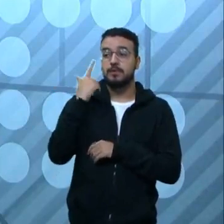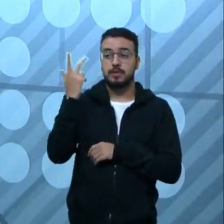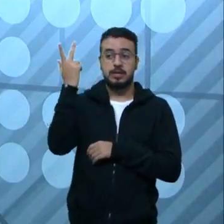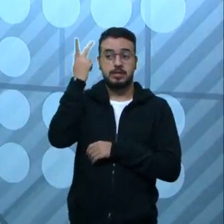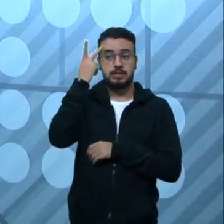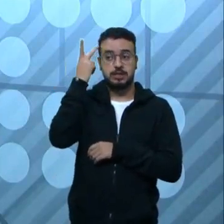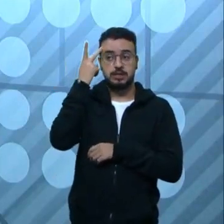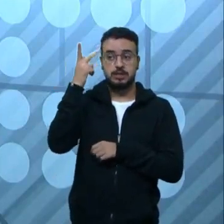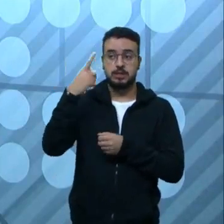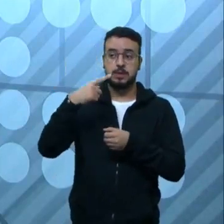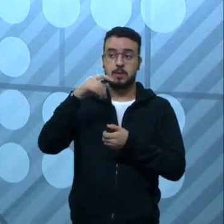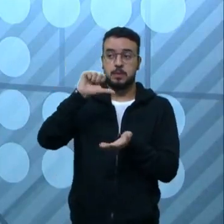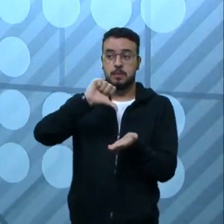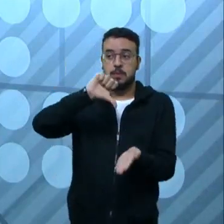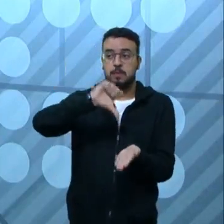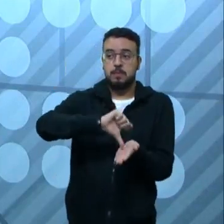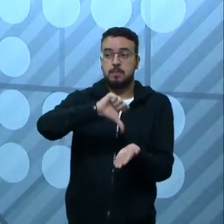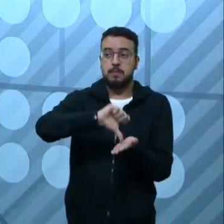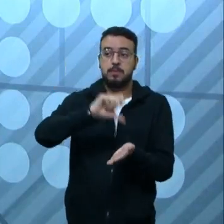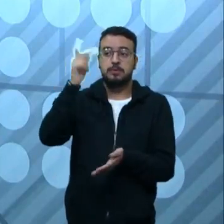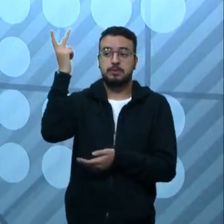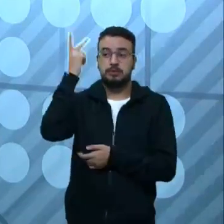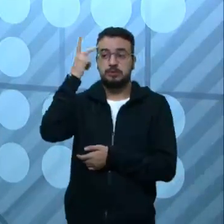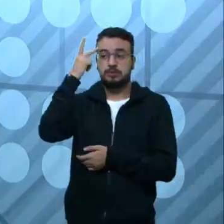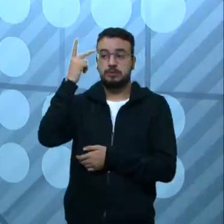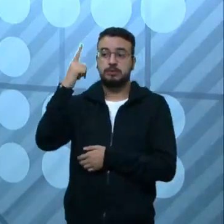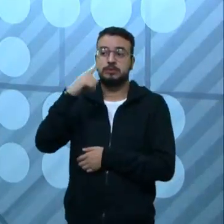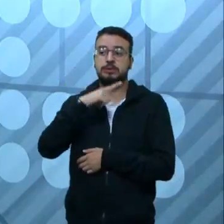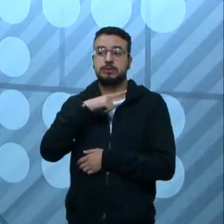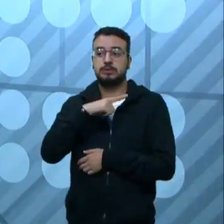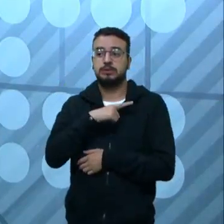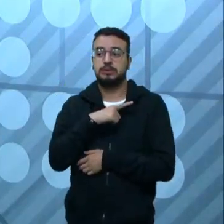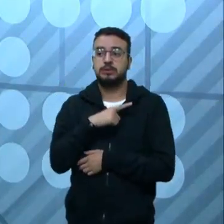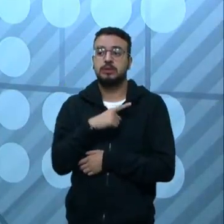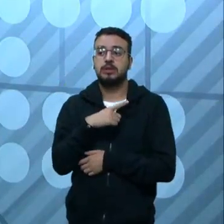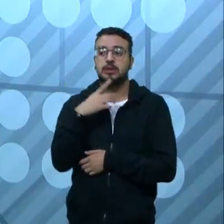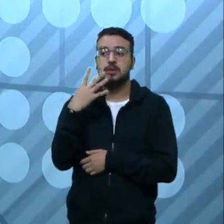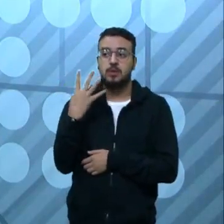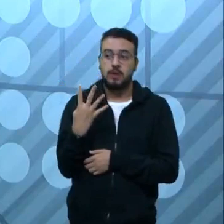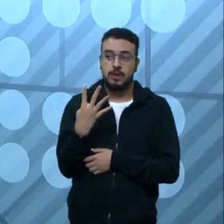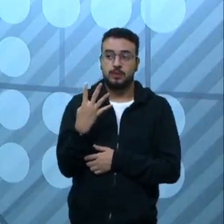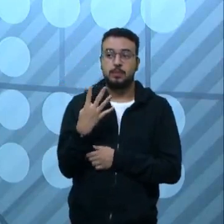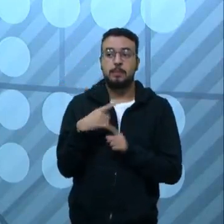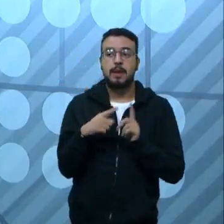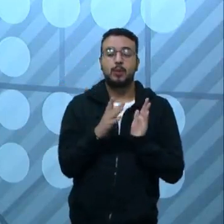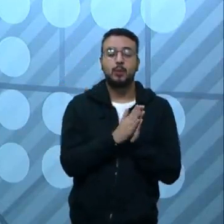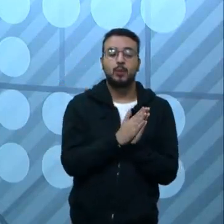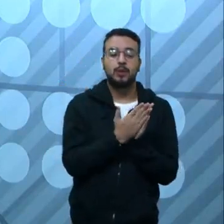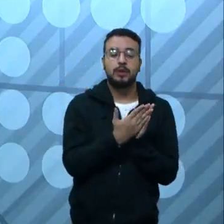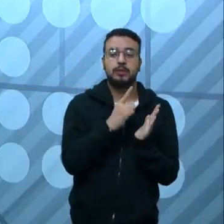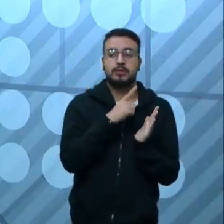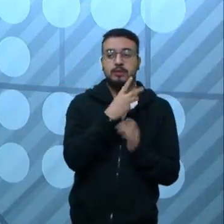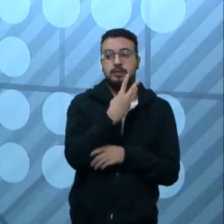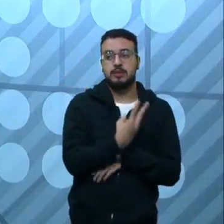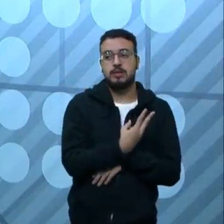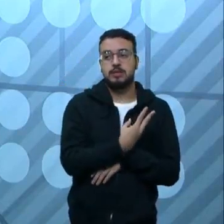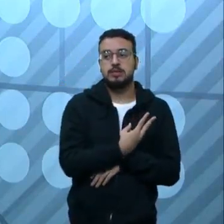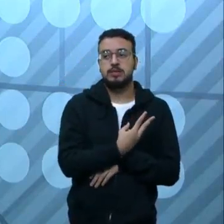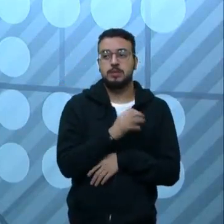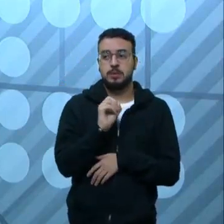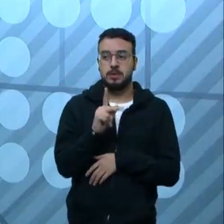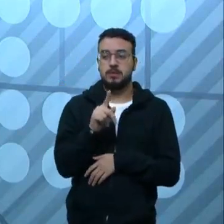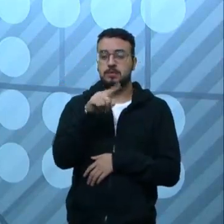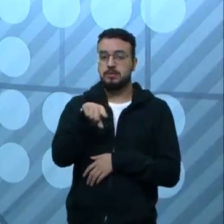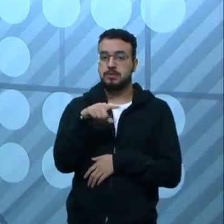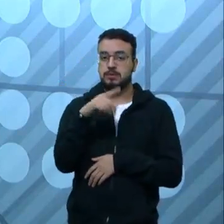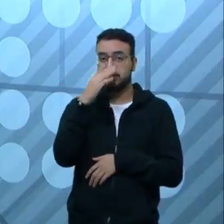Paulo, está perguntando, falando que eu falei que são 4 coquídeos, no livro são 3. Quantos são? São 4. São 4. Considera o que eu falei, 4.